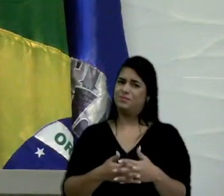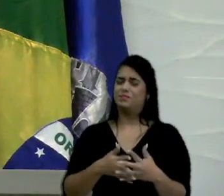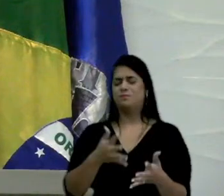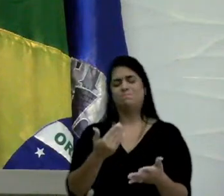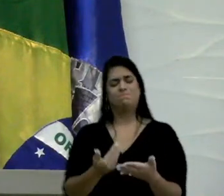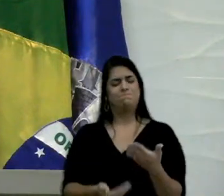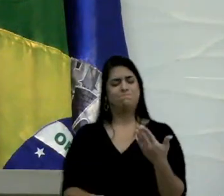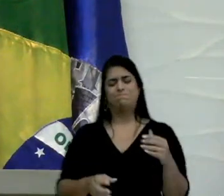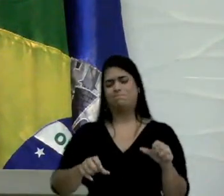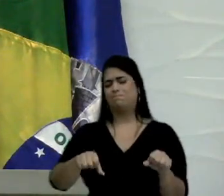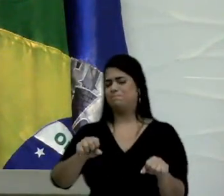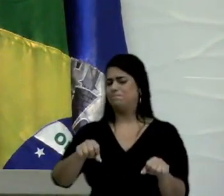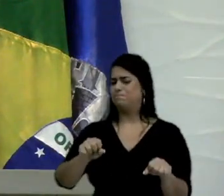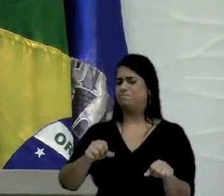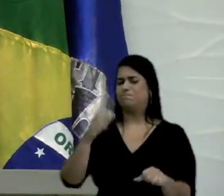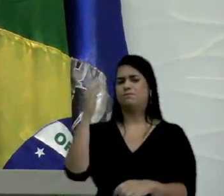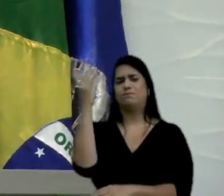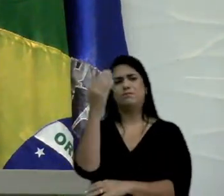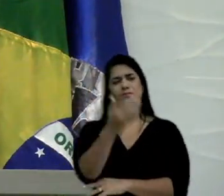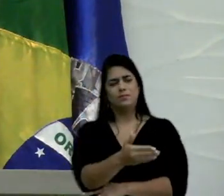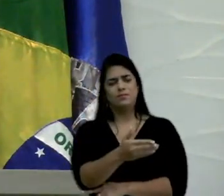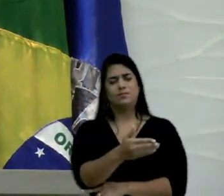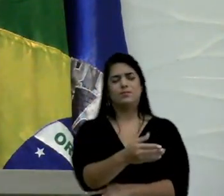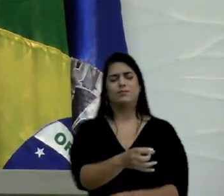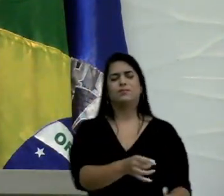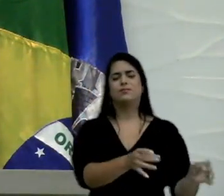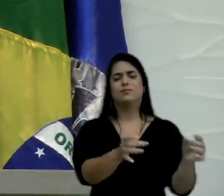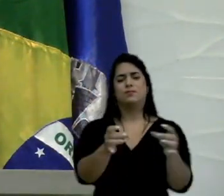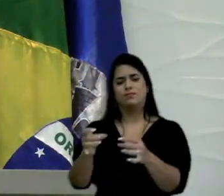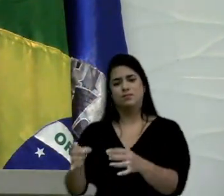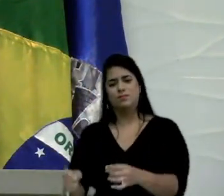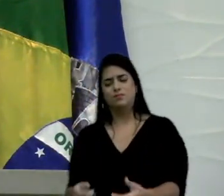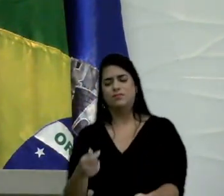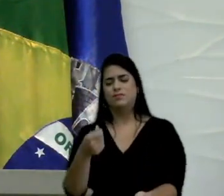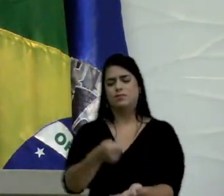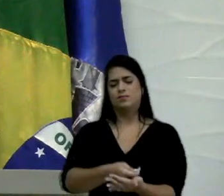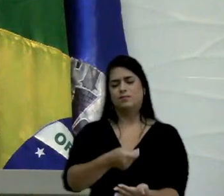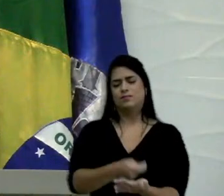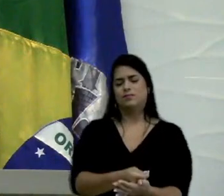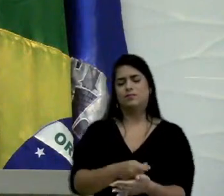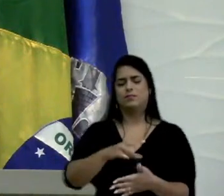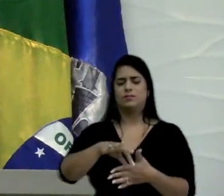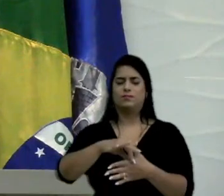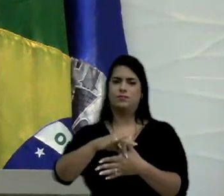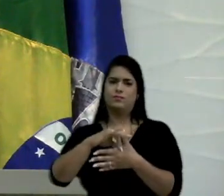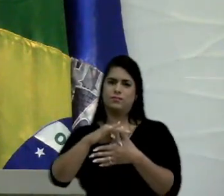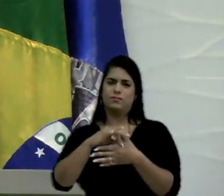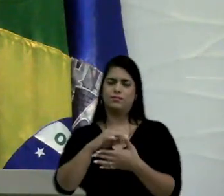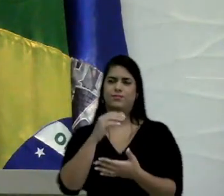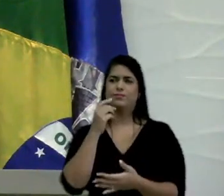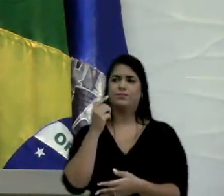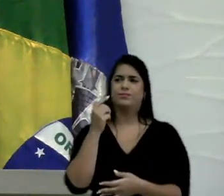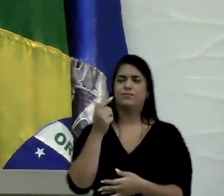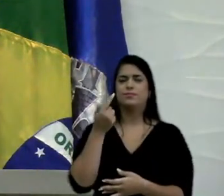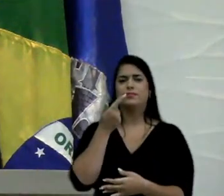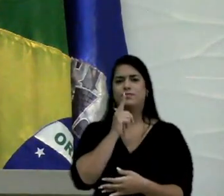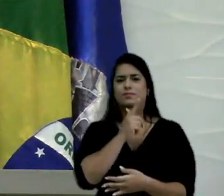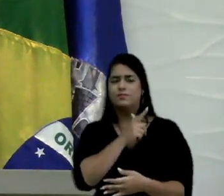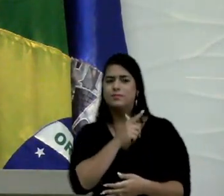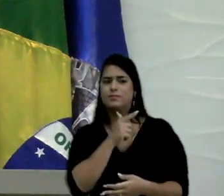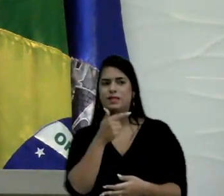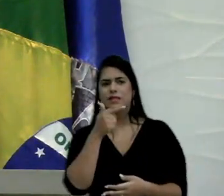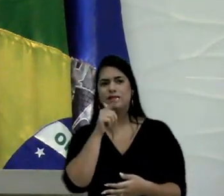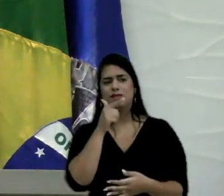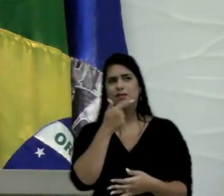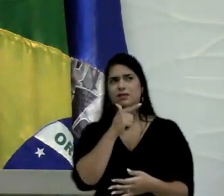mototaxi dono de comércio o cara que compra carne queijo não quer vir pra rua porque na hora que vem pra rua arrisca é o povo